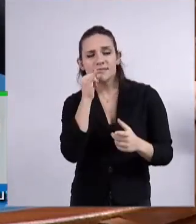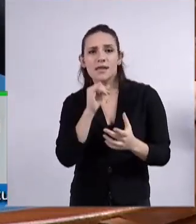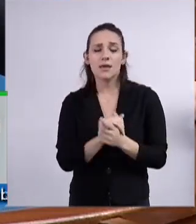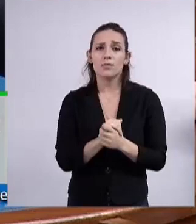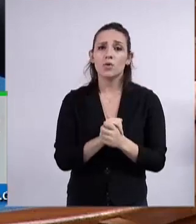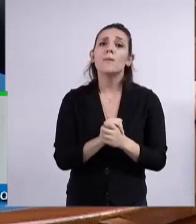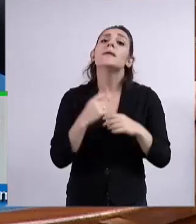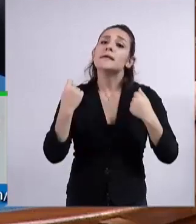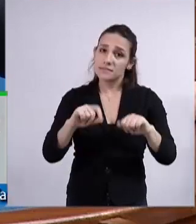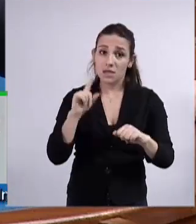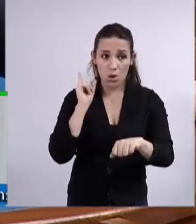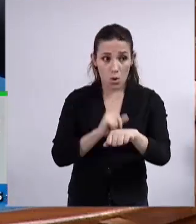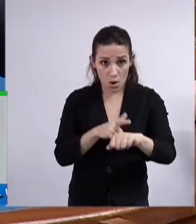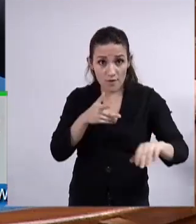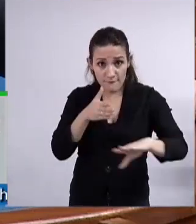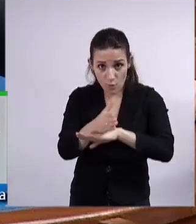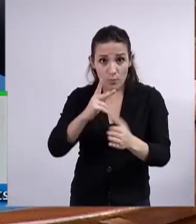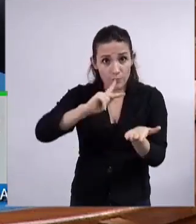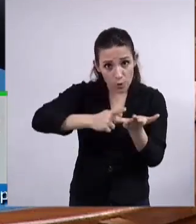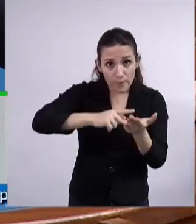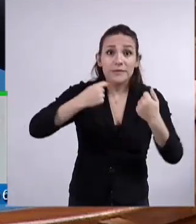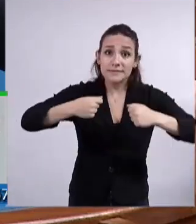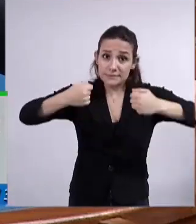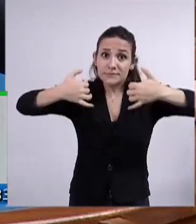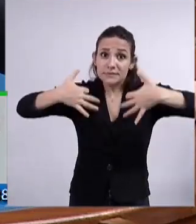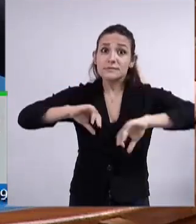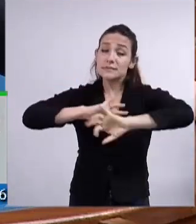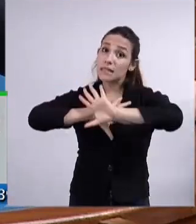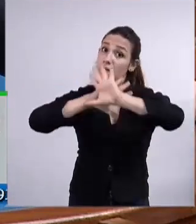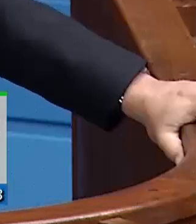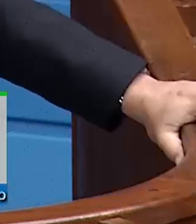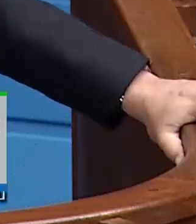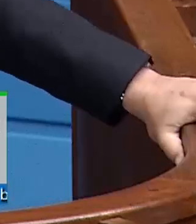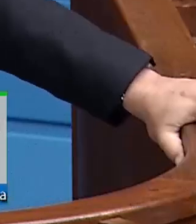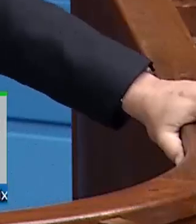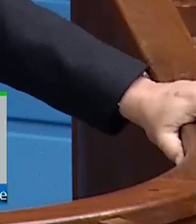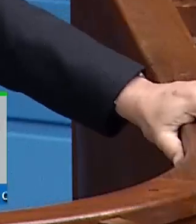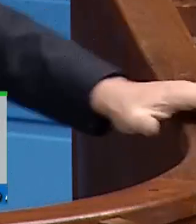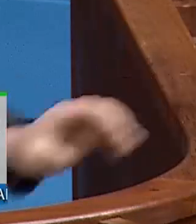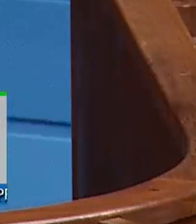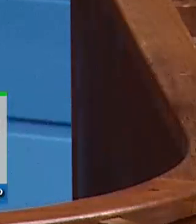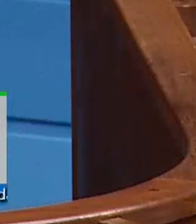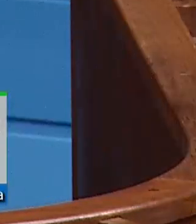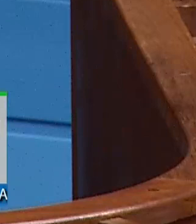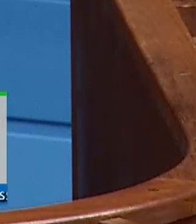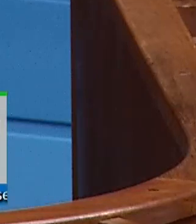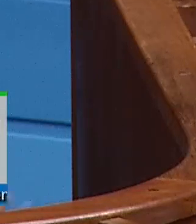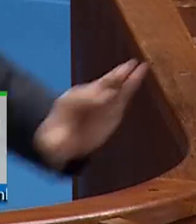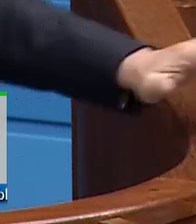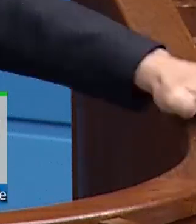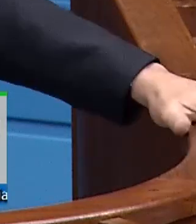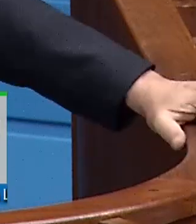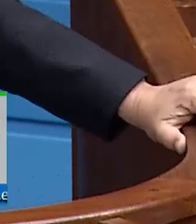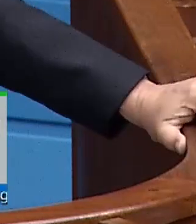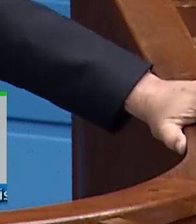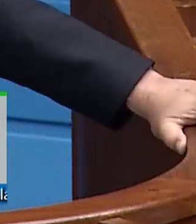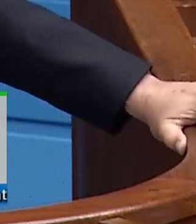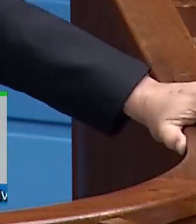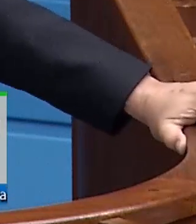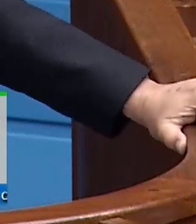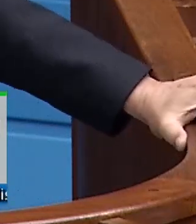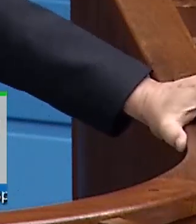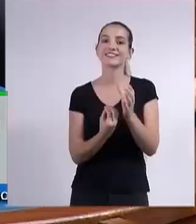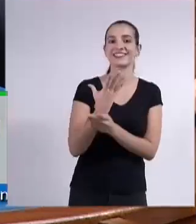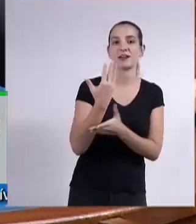do consumidor, leve uma explicação eficiente e clara que compreenda a dinâmica da formação da conta de